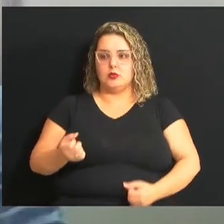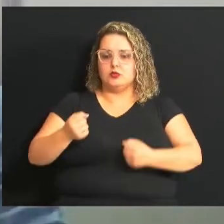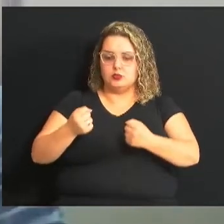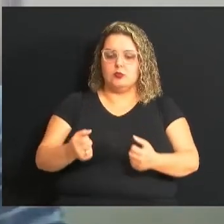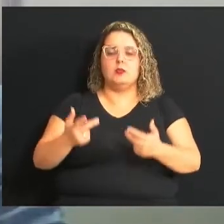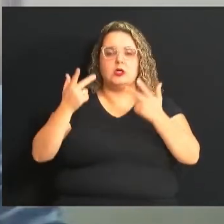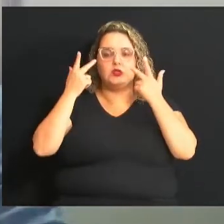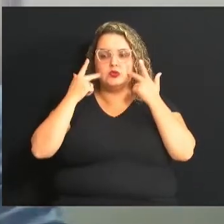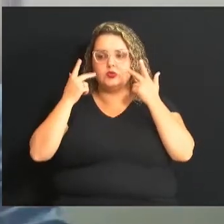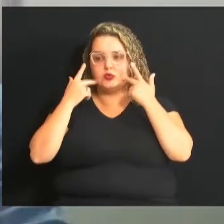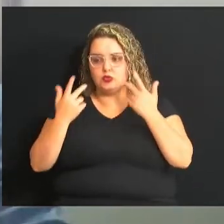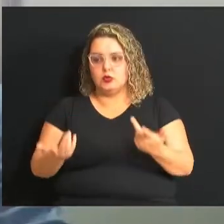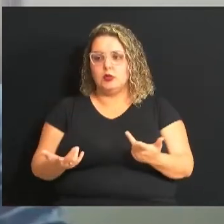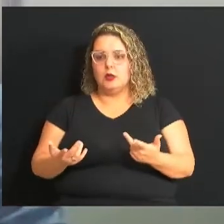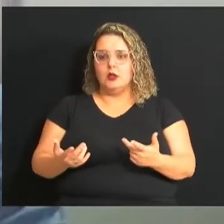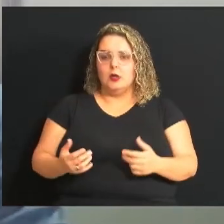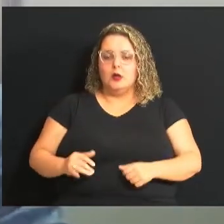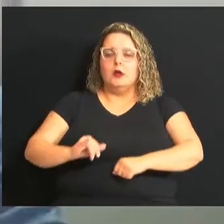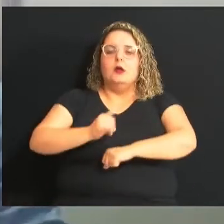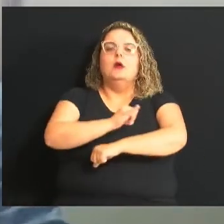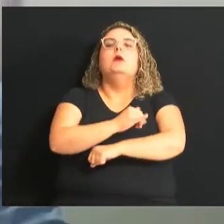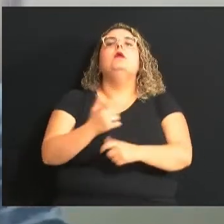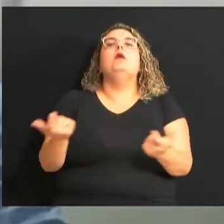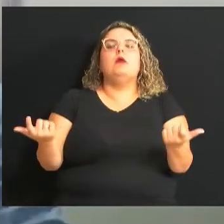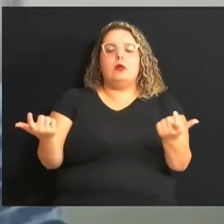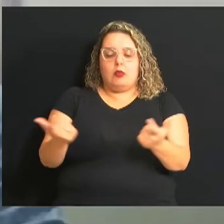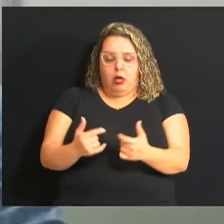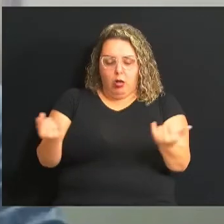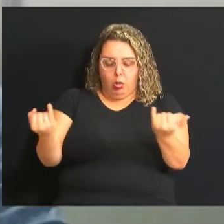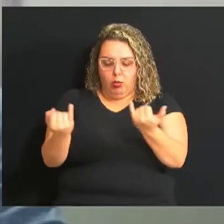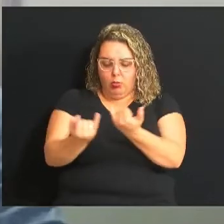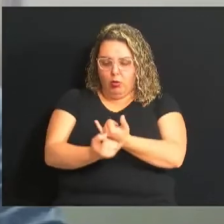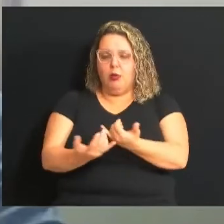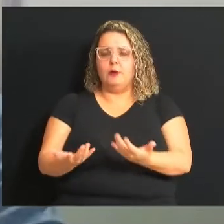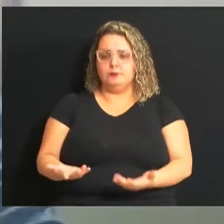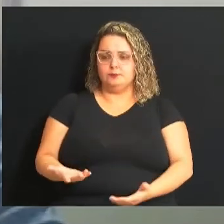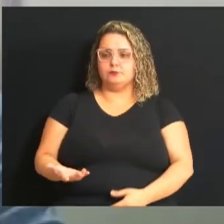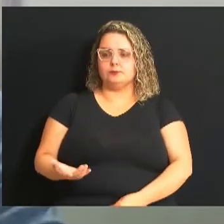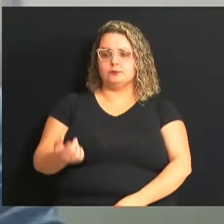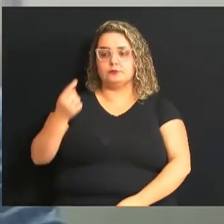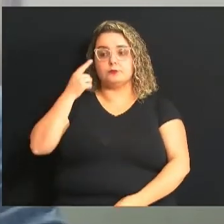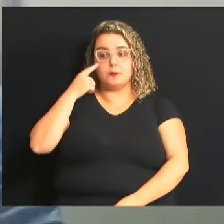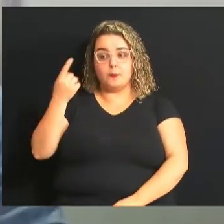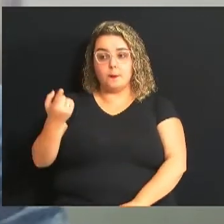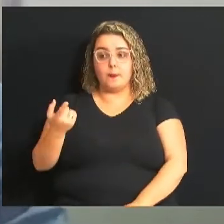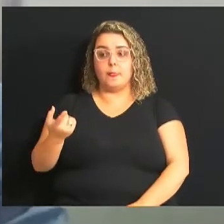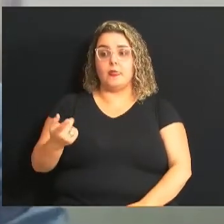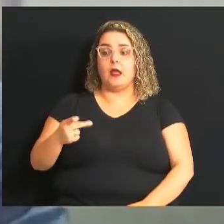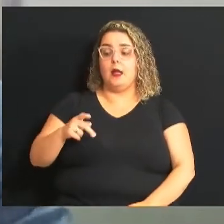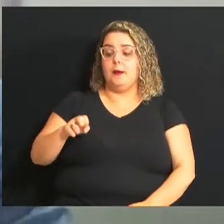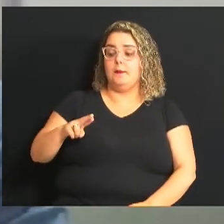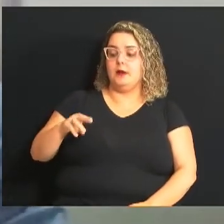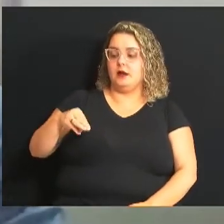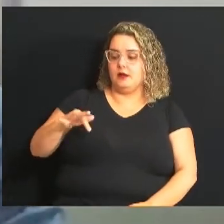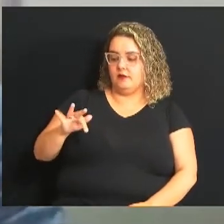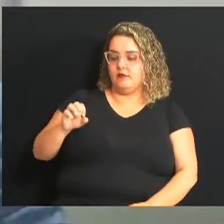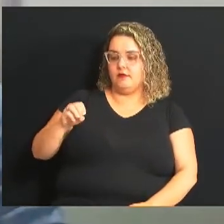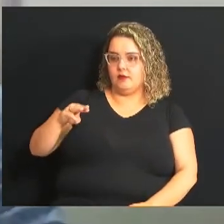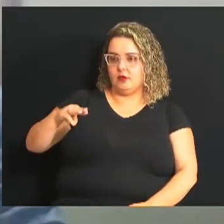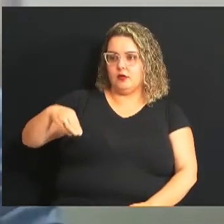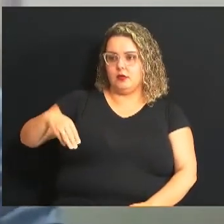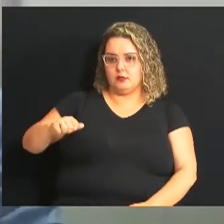sair daquele grau de obesidade, de sobrepeso, estiver pensando mais numa questão de performance, aí o suplemento pode vir a contribuir